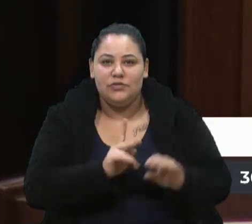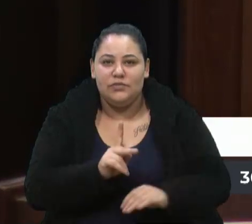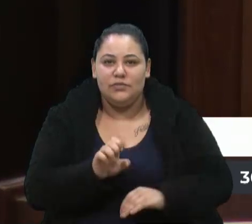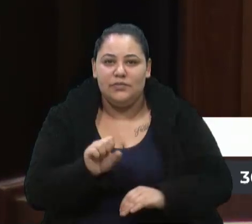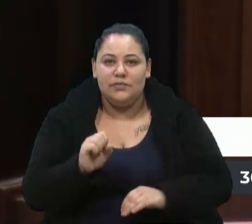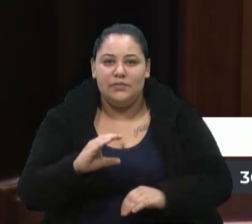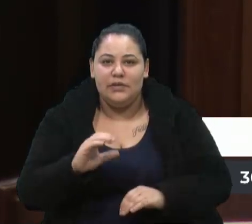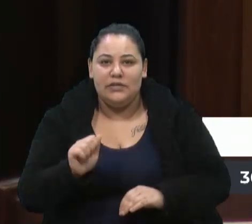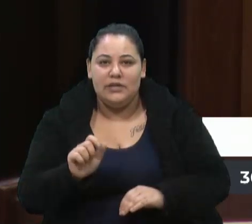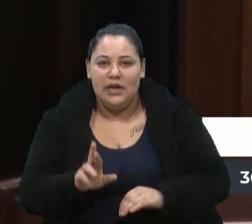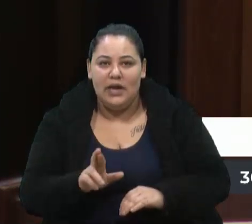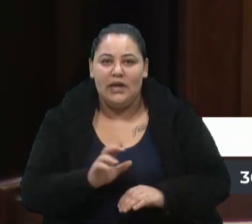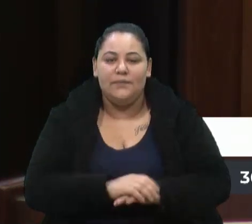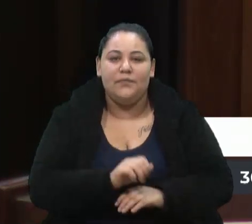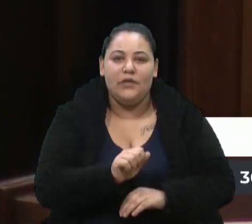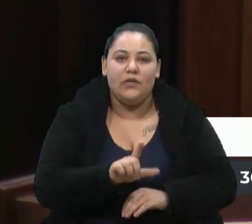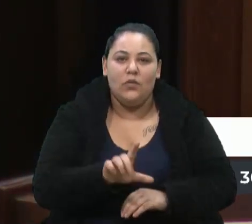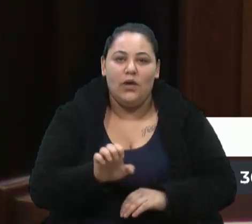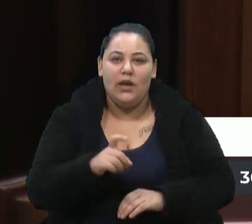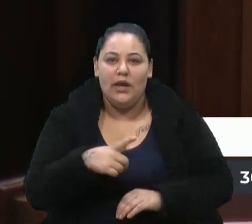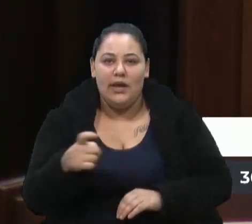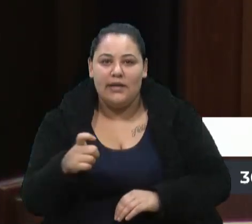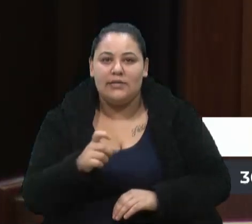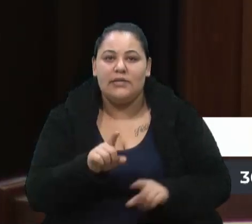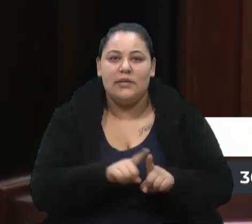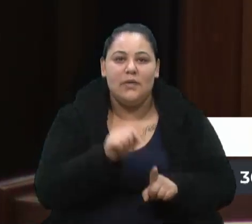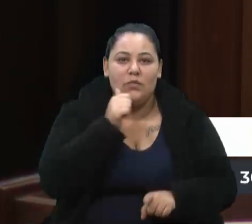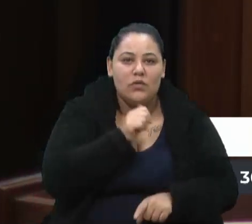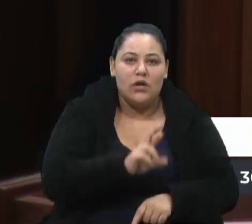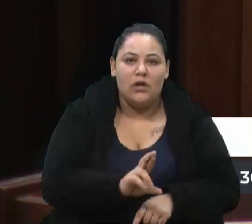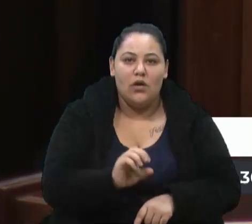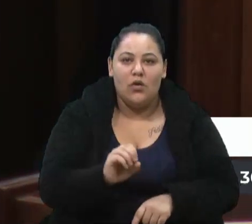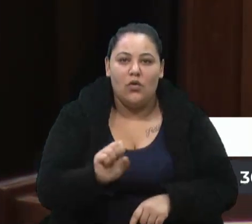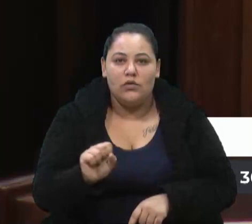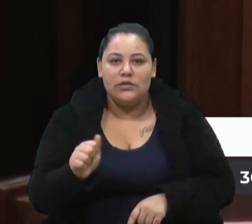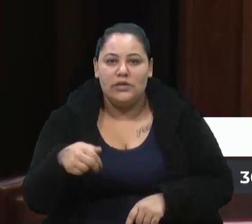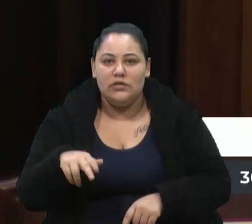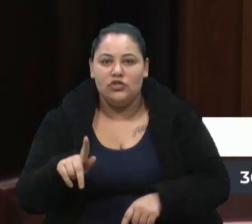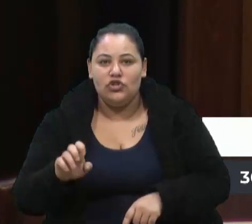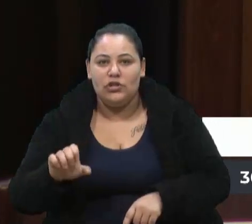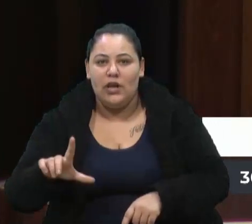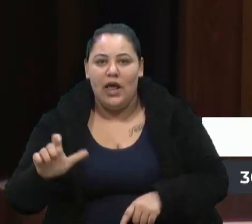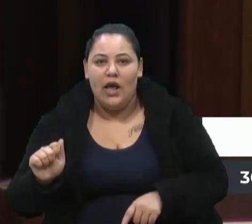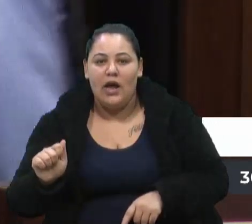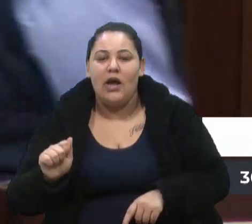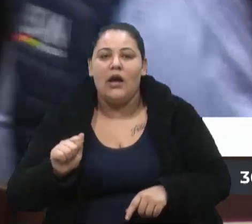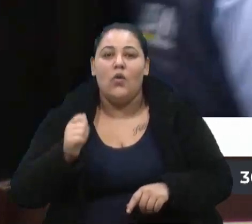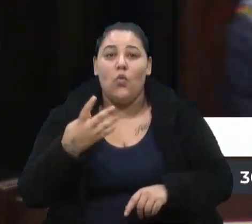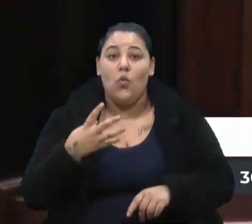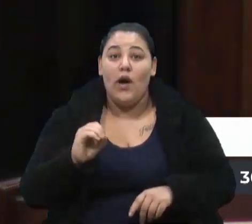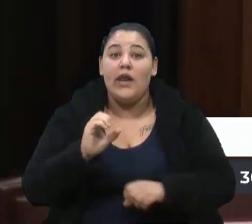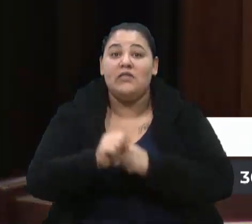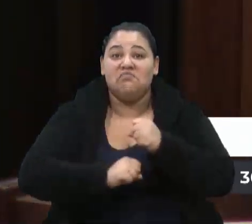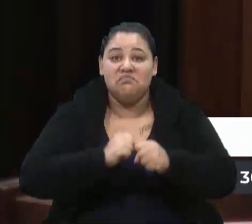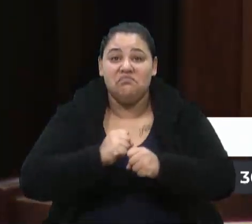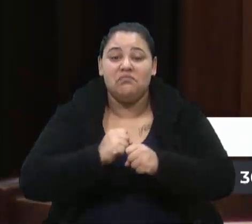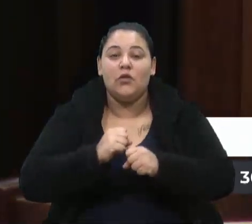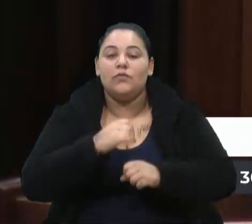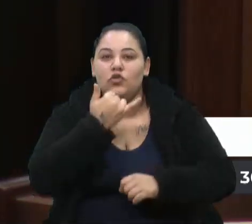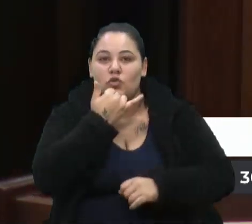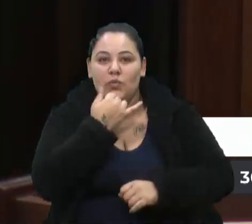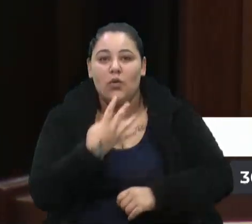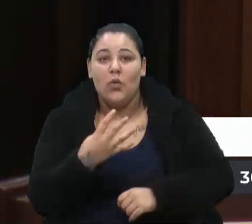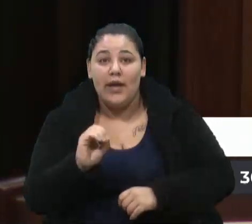o Alex Alan Rodolfo e a Rosângela de Vargas foram 40 jovens formados certificados alguns